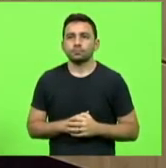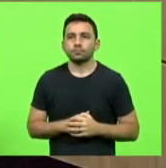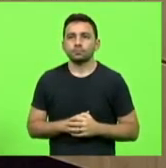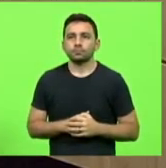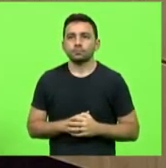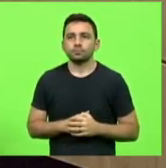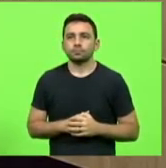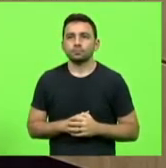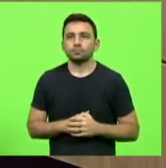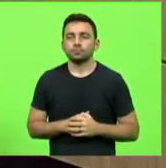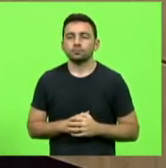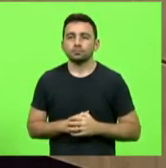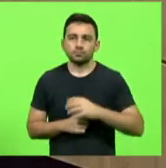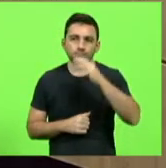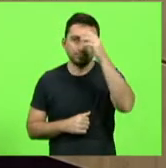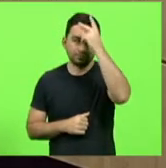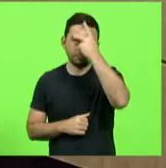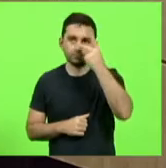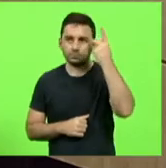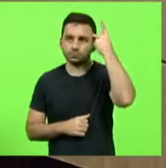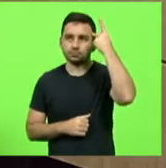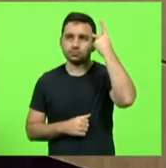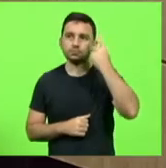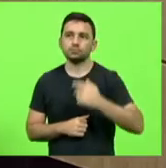Como vota a deputada Paulinha?